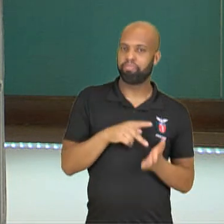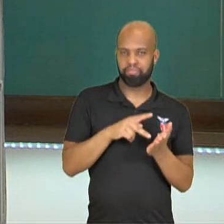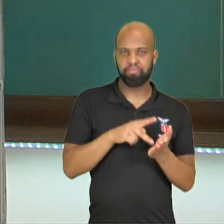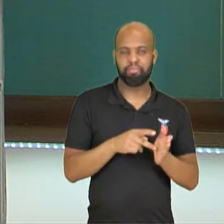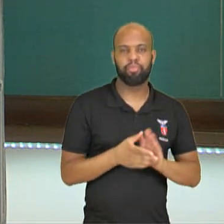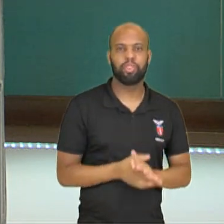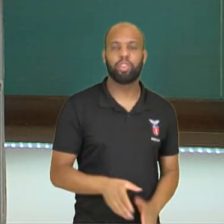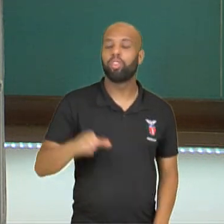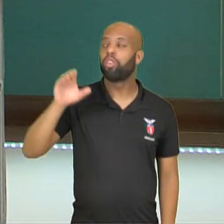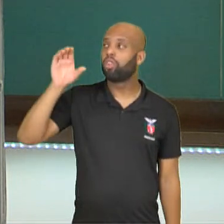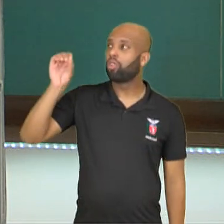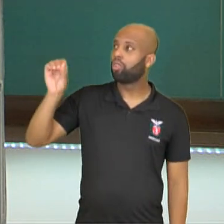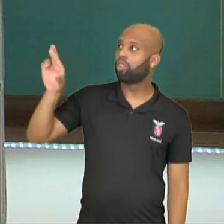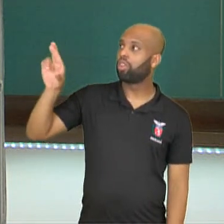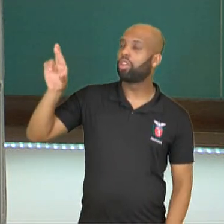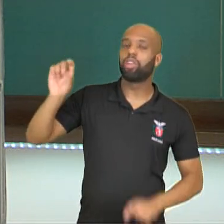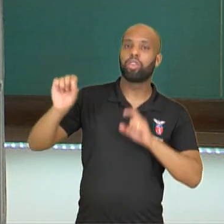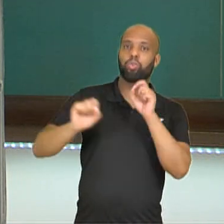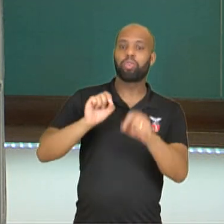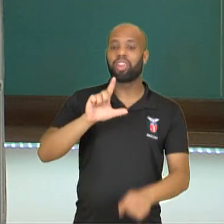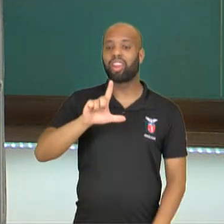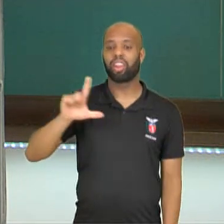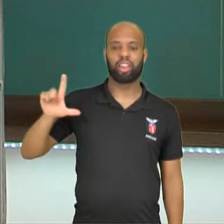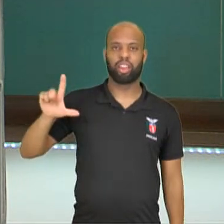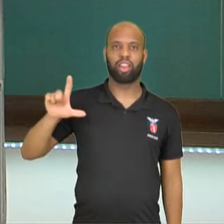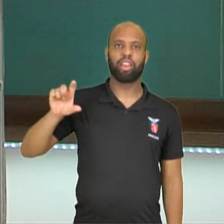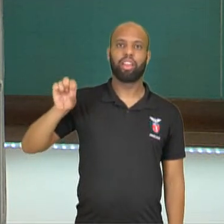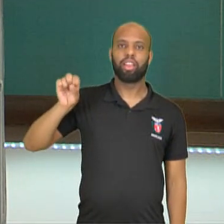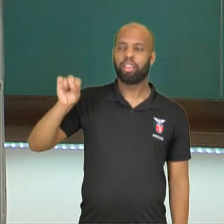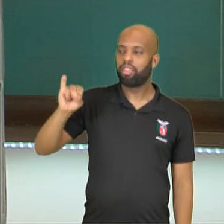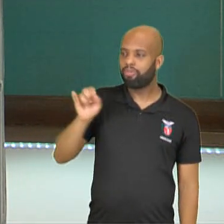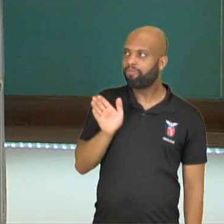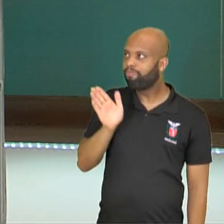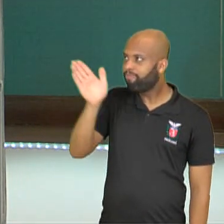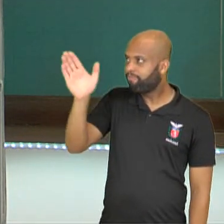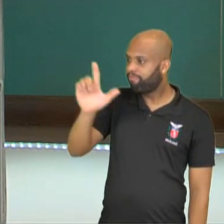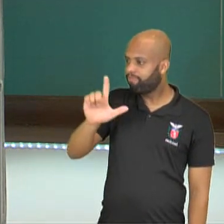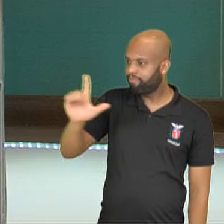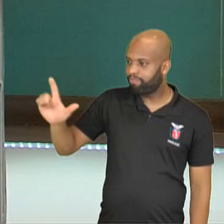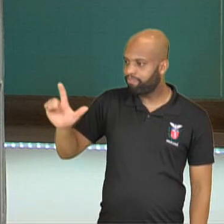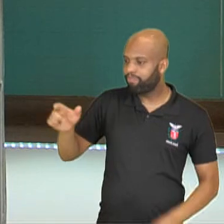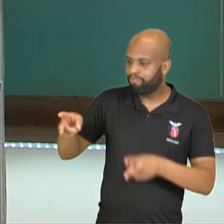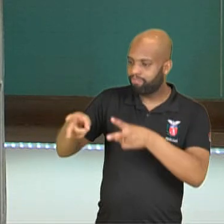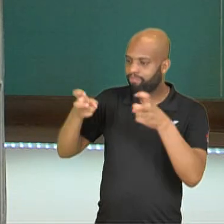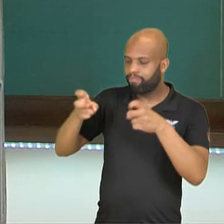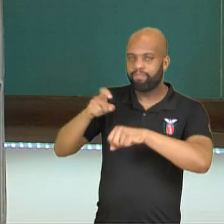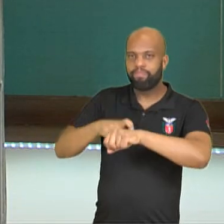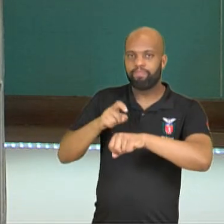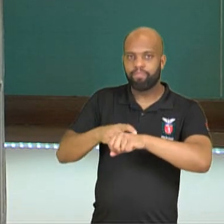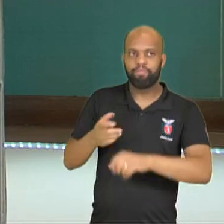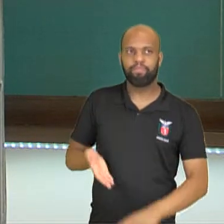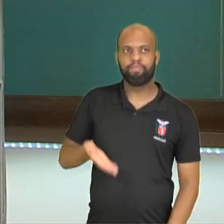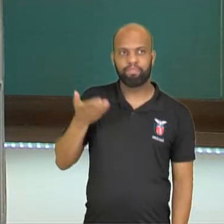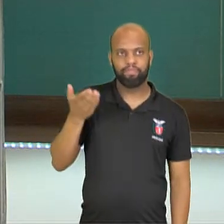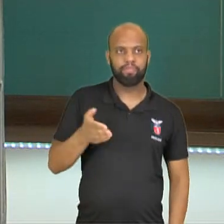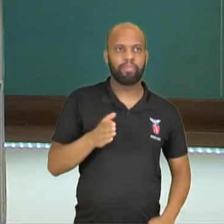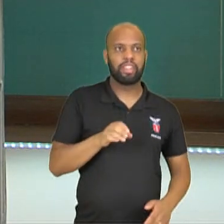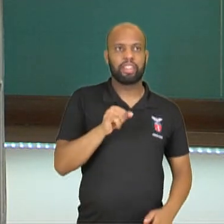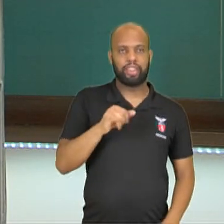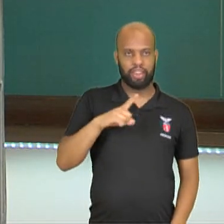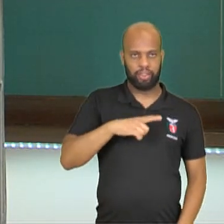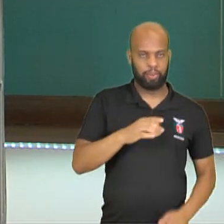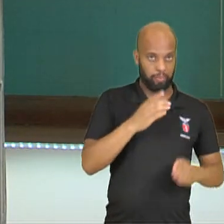aí, Oriente é leste, então à medida que seguimos para o leste, percebemos que as horas vão aumentando. Então, à medida